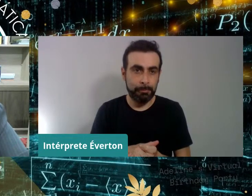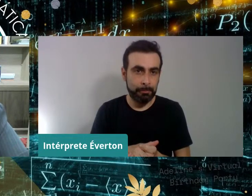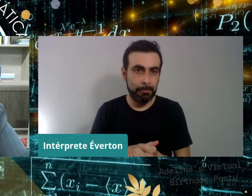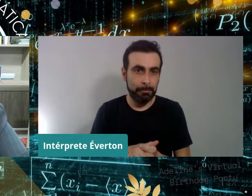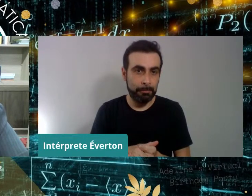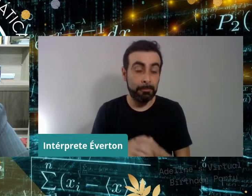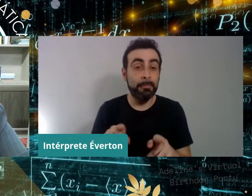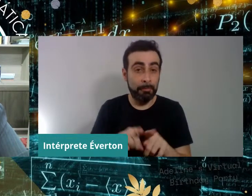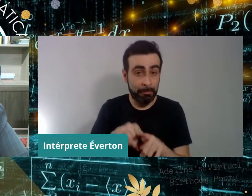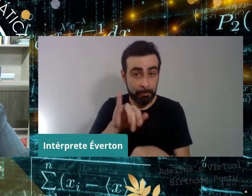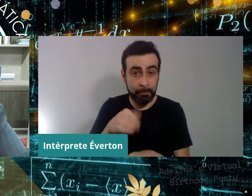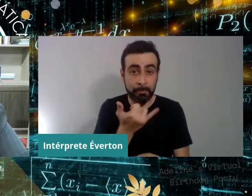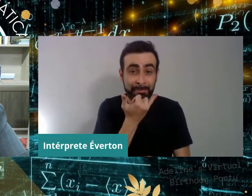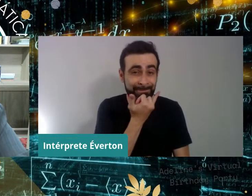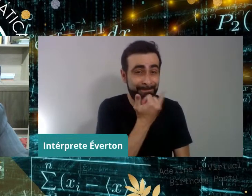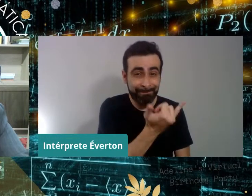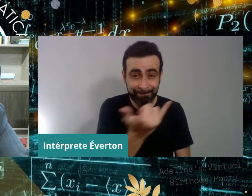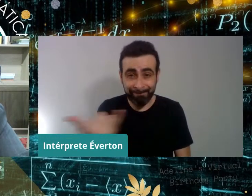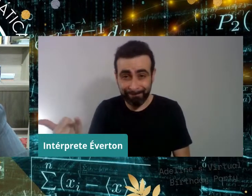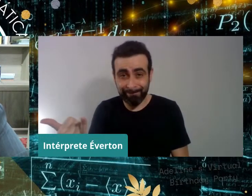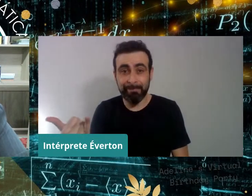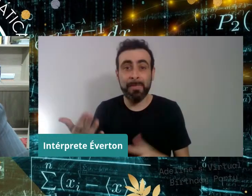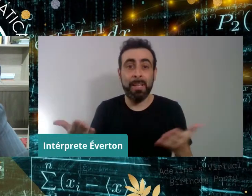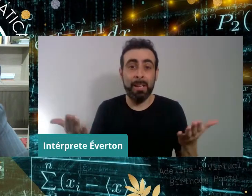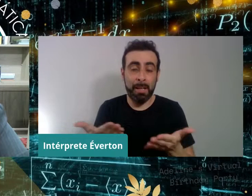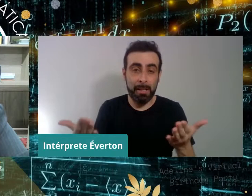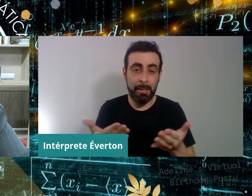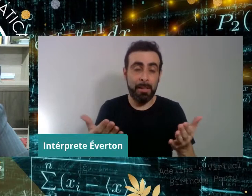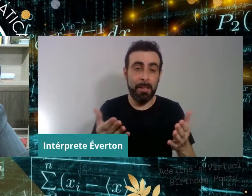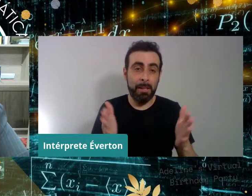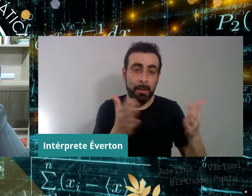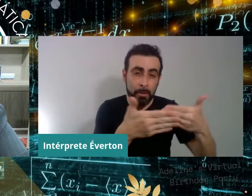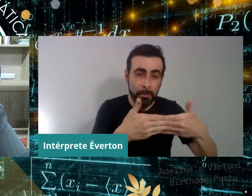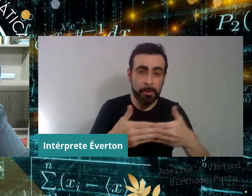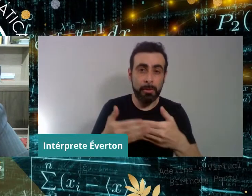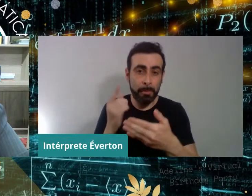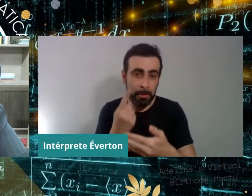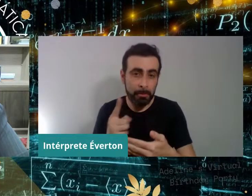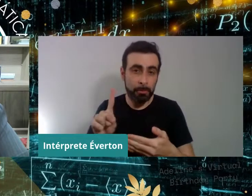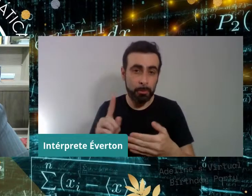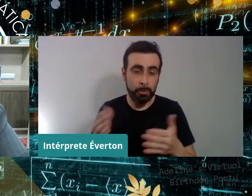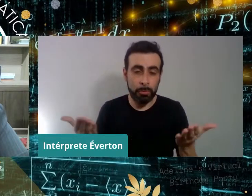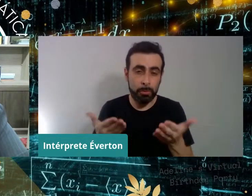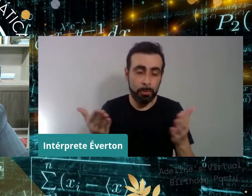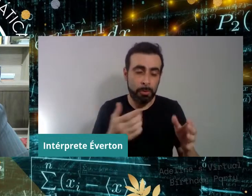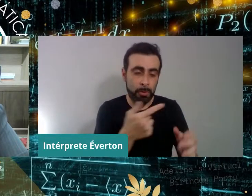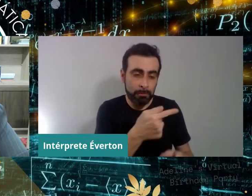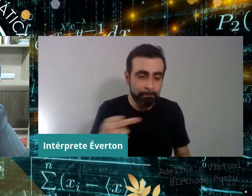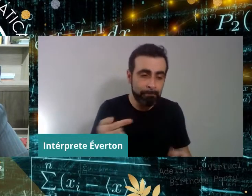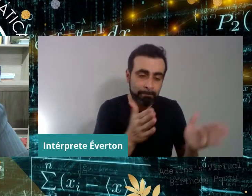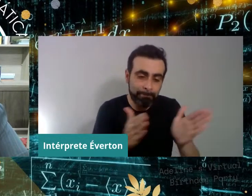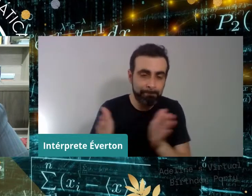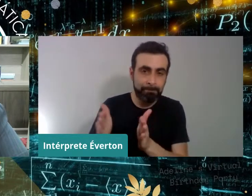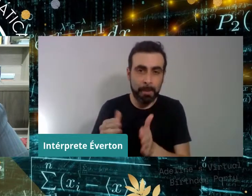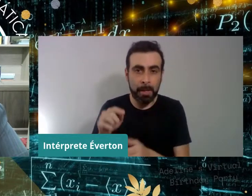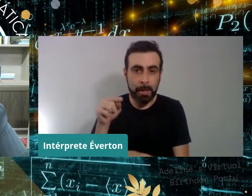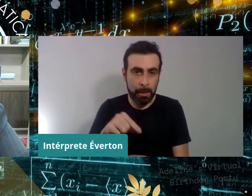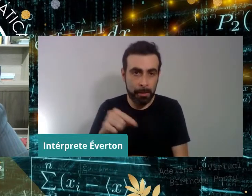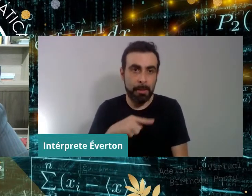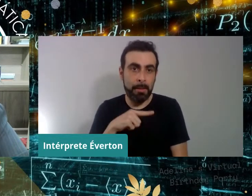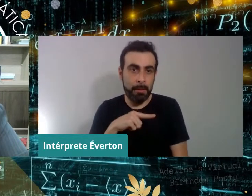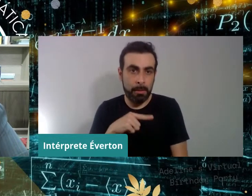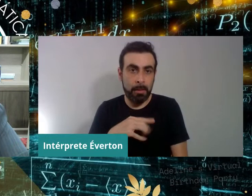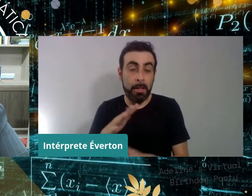justificar a ausência nesse fechamento, né, no último dia da Semana da Matemática, da